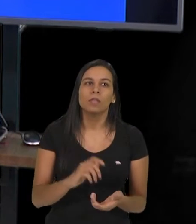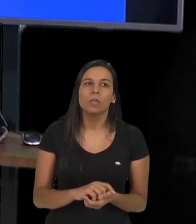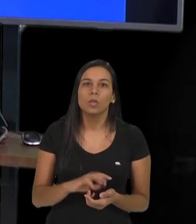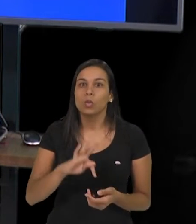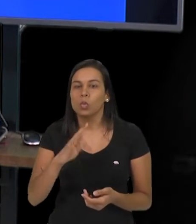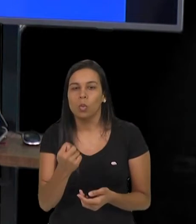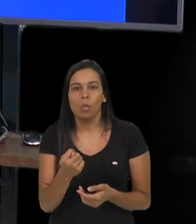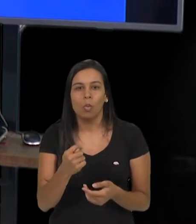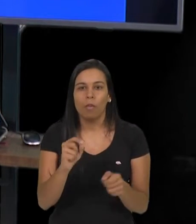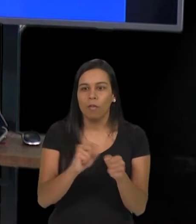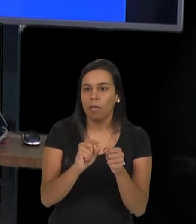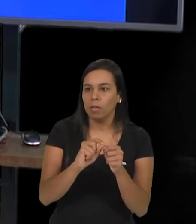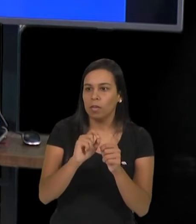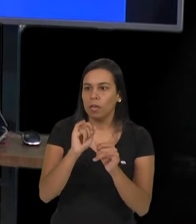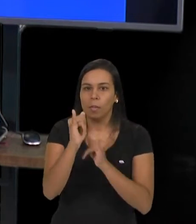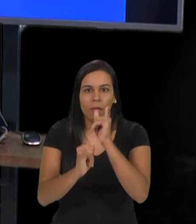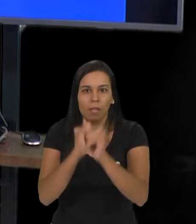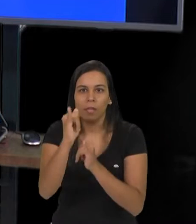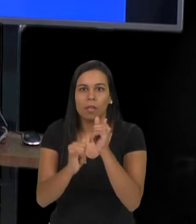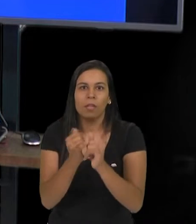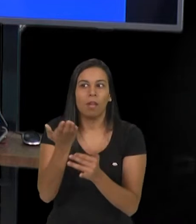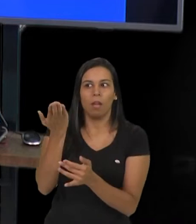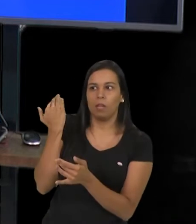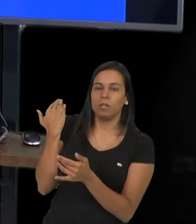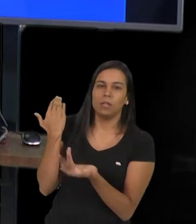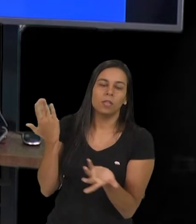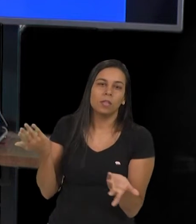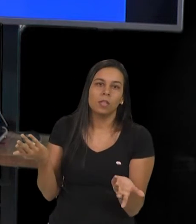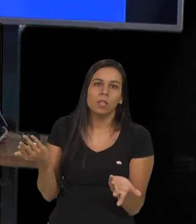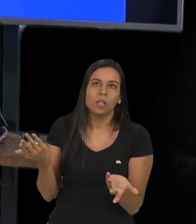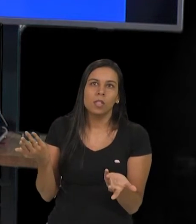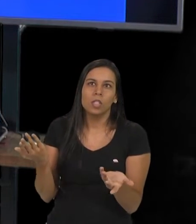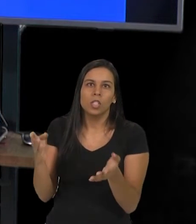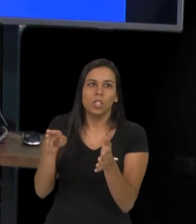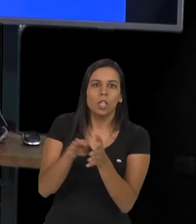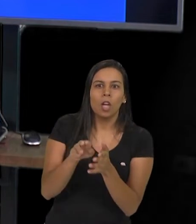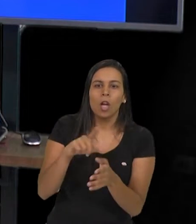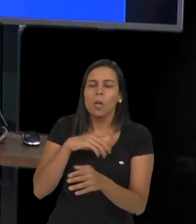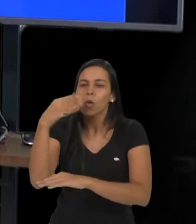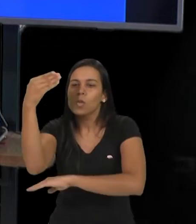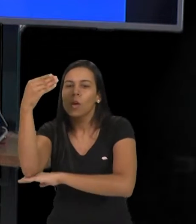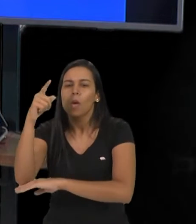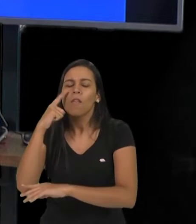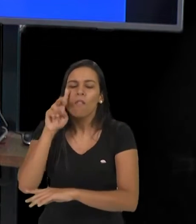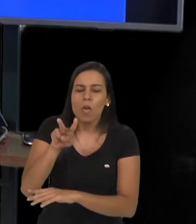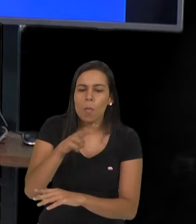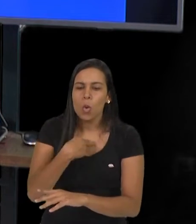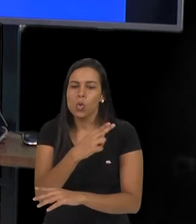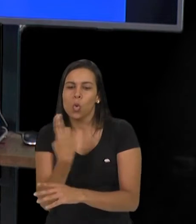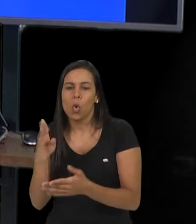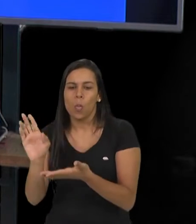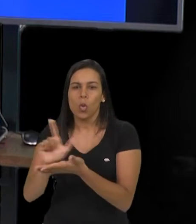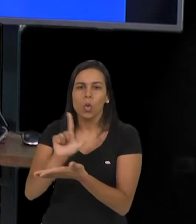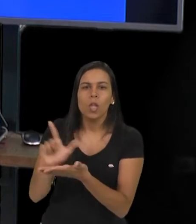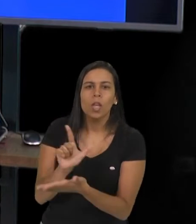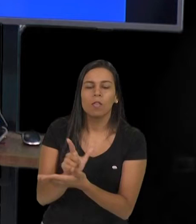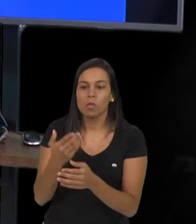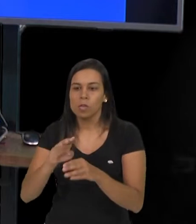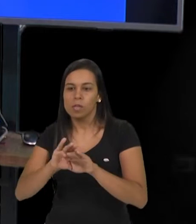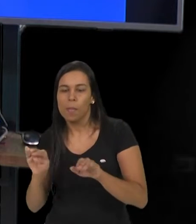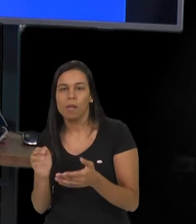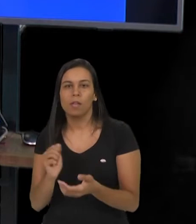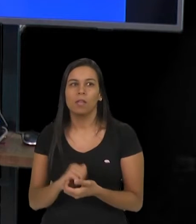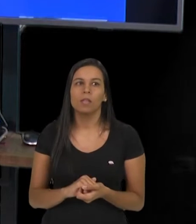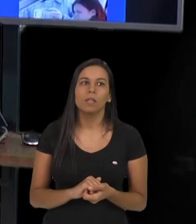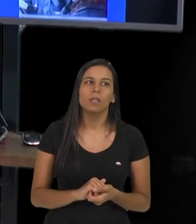pela internet, mas seguramente no passado, o que é que acontecia? Se chegava no hotel e dizia, vê se meu nome está aí no livro, né? Na minha reserva. Então, a gente se pende à tradução